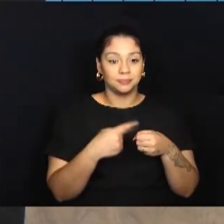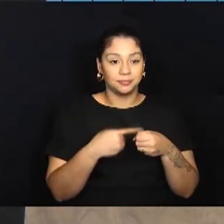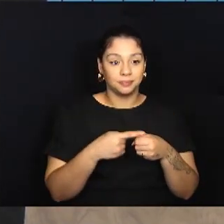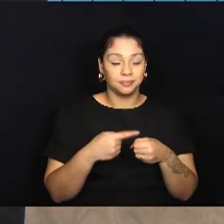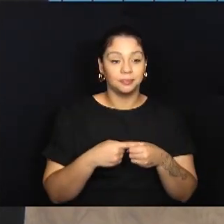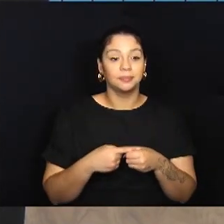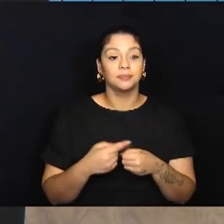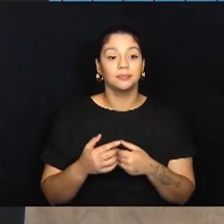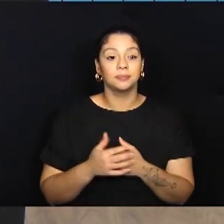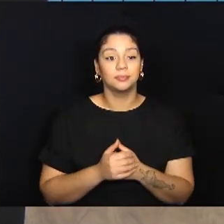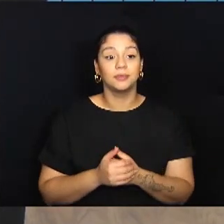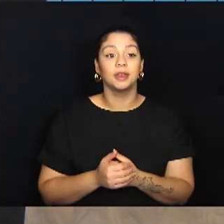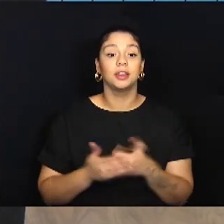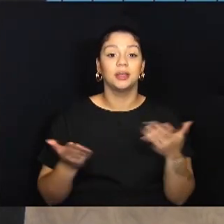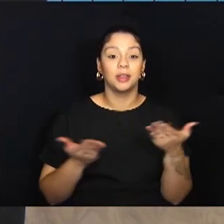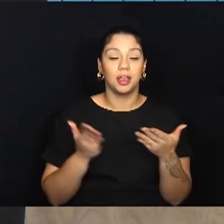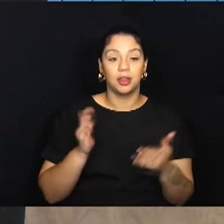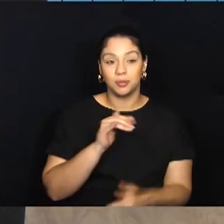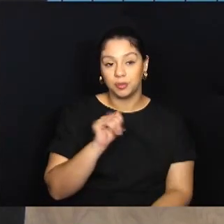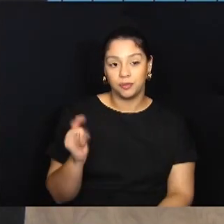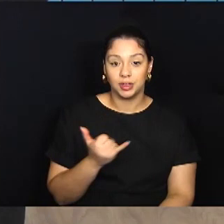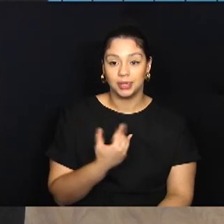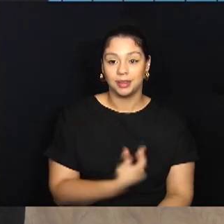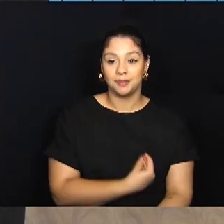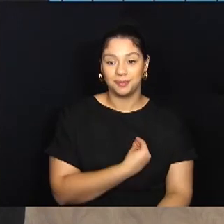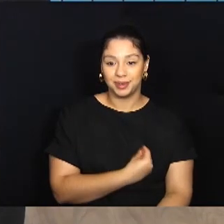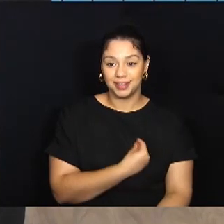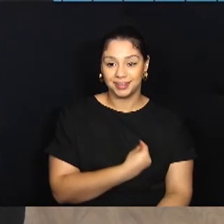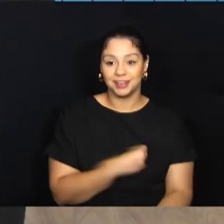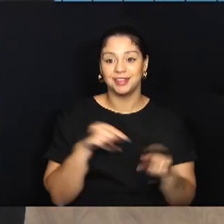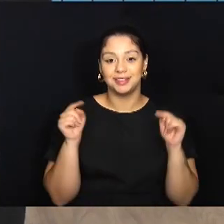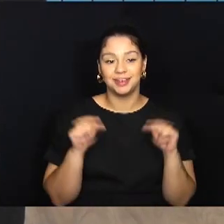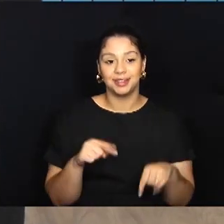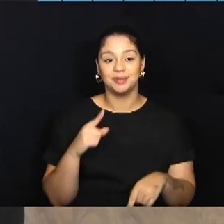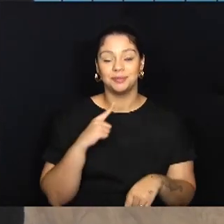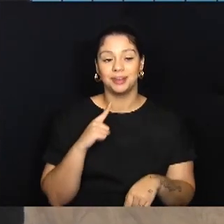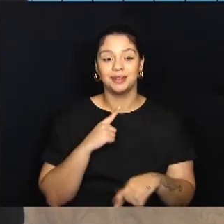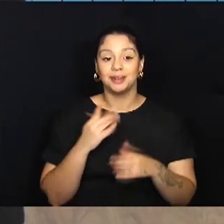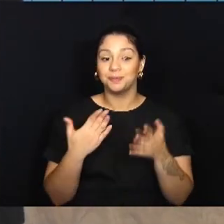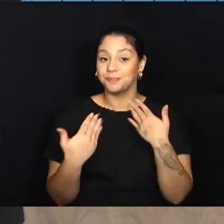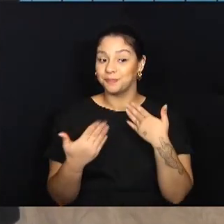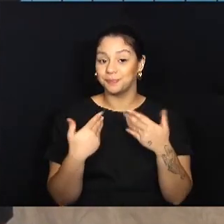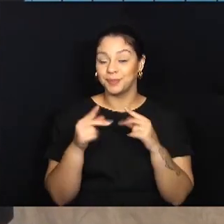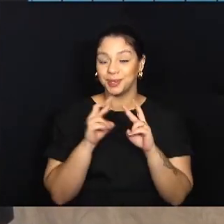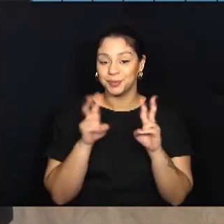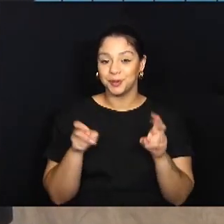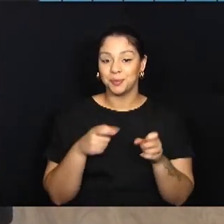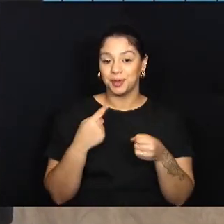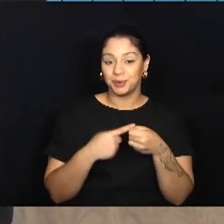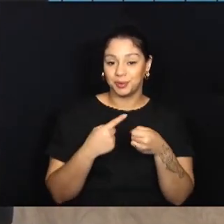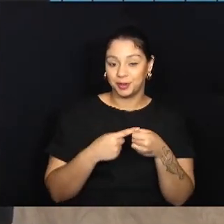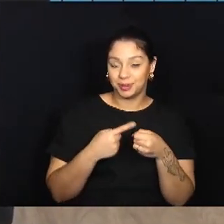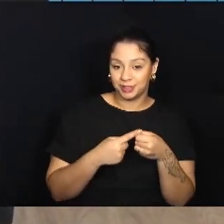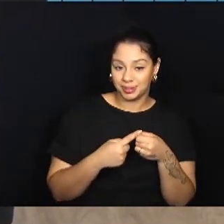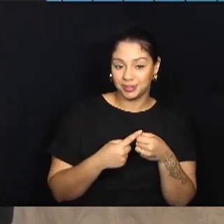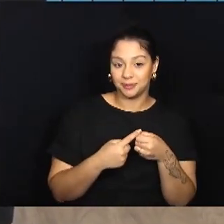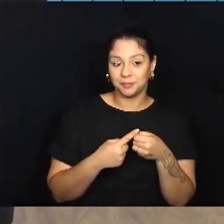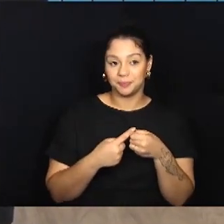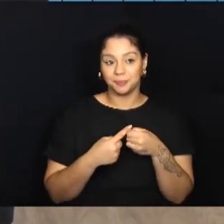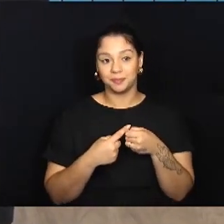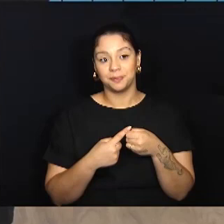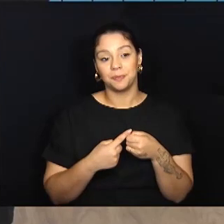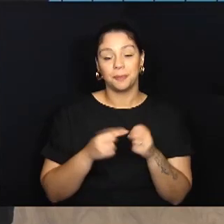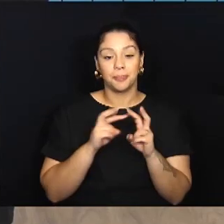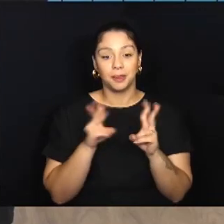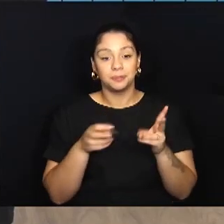de Campinas, e eu já quero aproveitar a sua presença nos nossos estúdios para nós falarmos das notícias do Legislativo, do trabalho